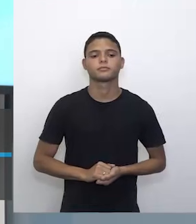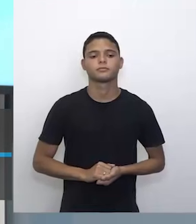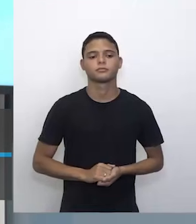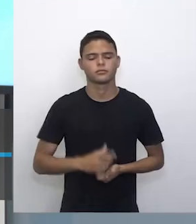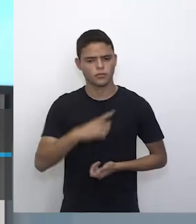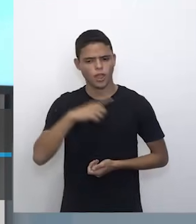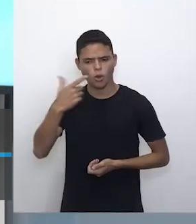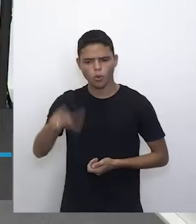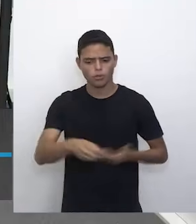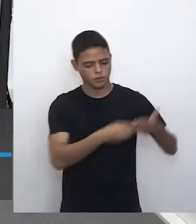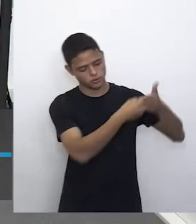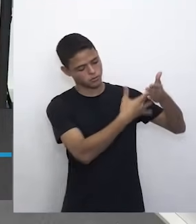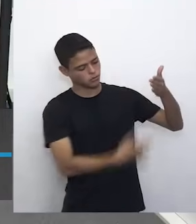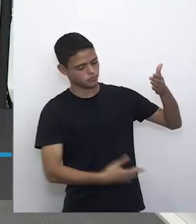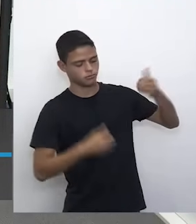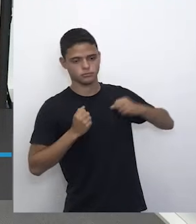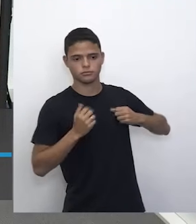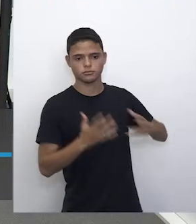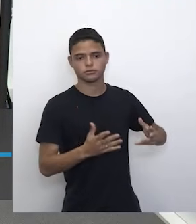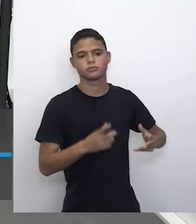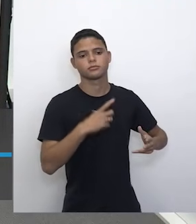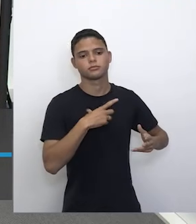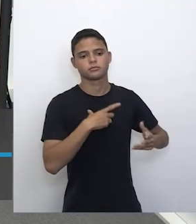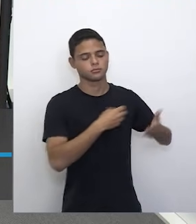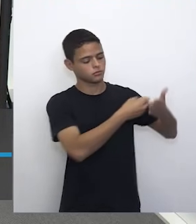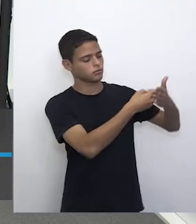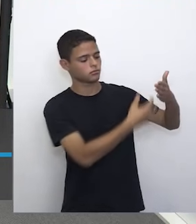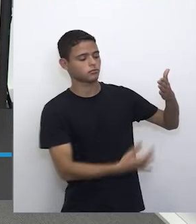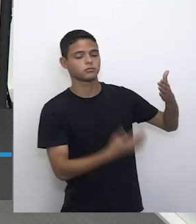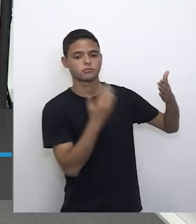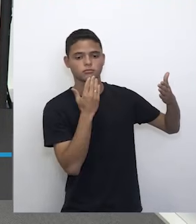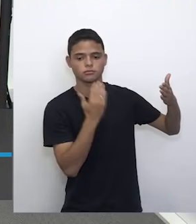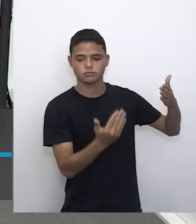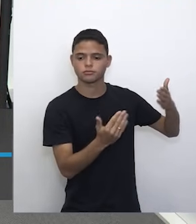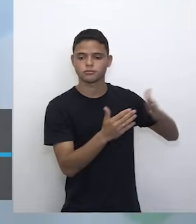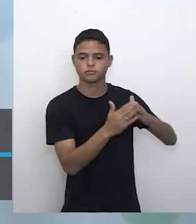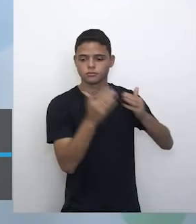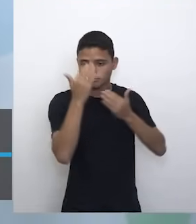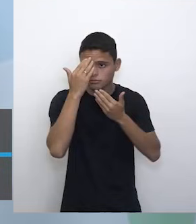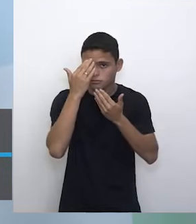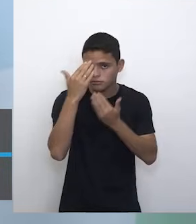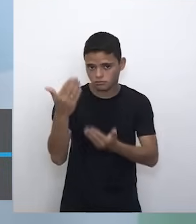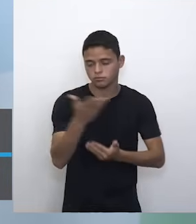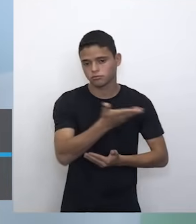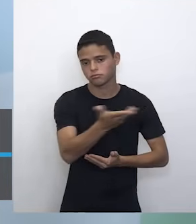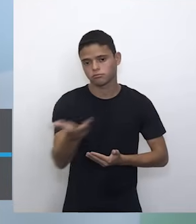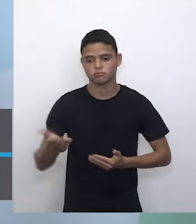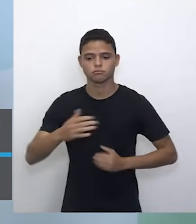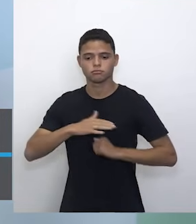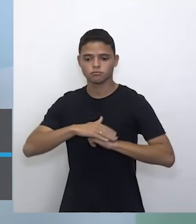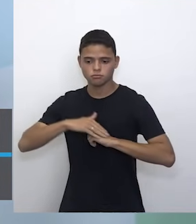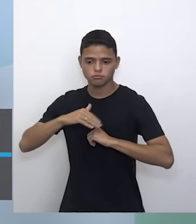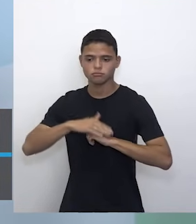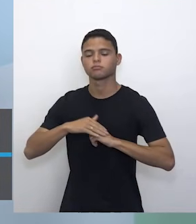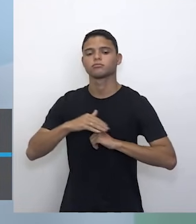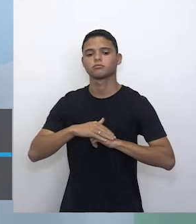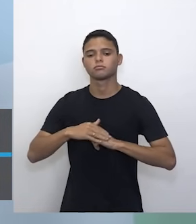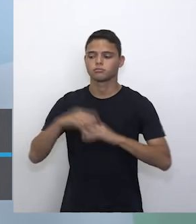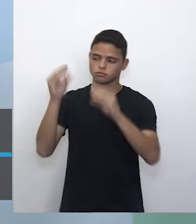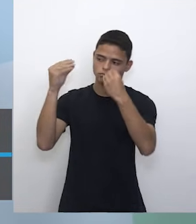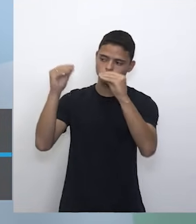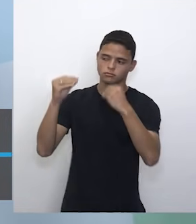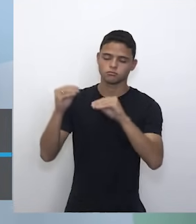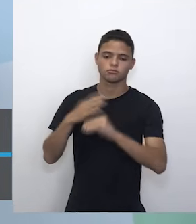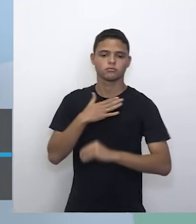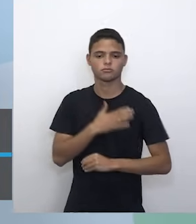alguma participação aí, professor? Eu estava pedindo aqui a vez aqui para agradecer aí o carinho da professora Juliana Teixeira, que colocou aqui